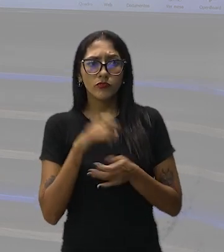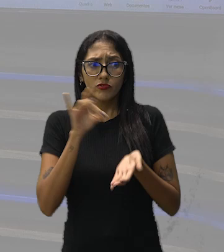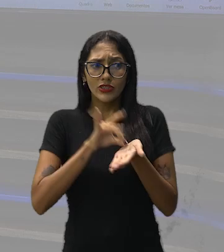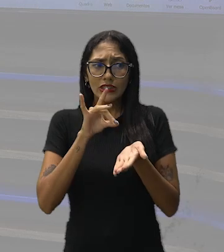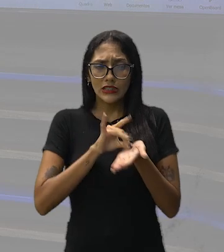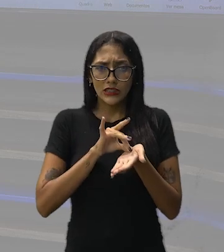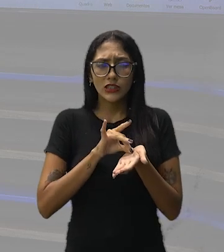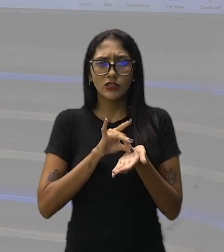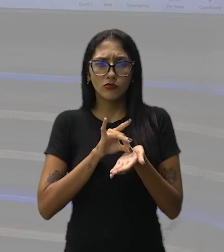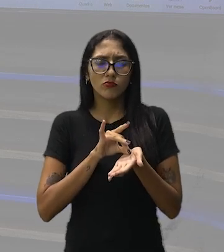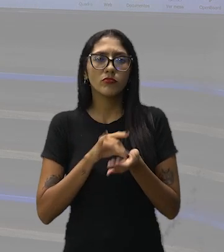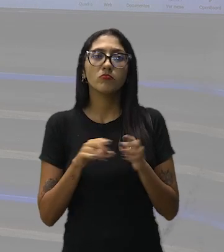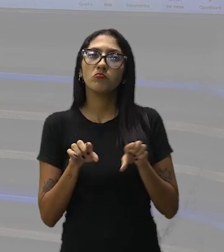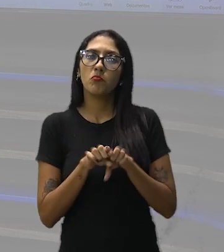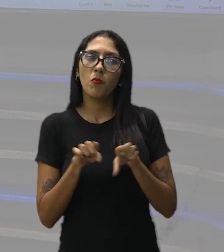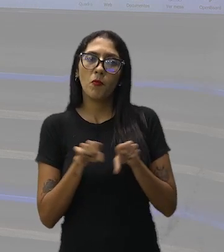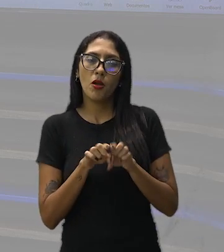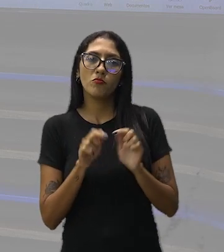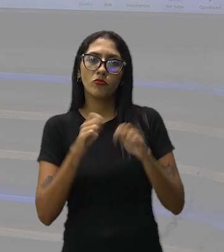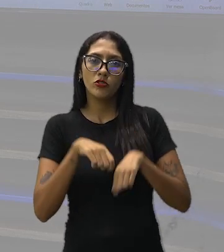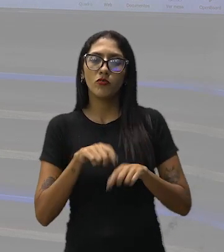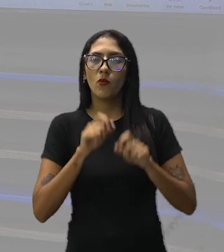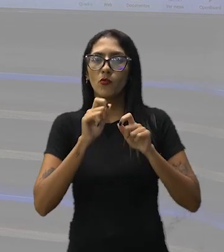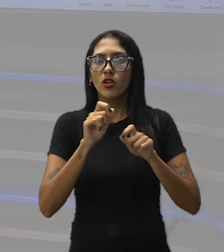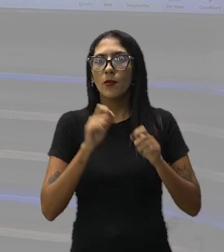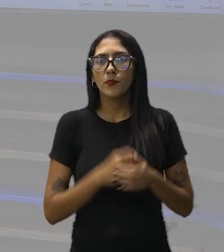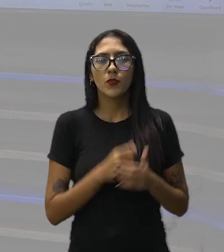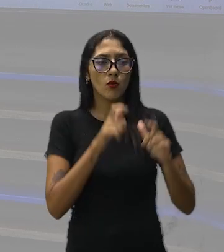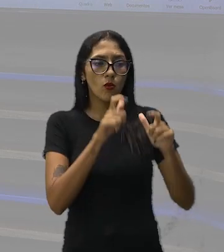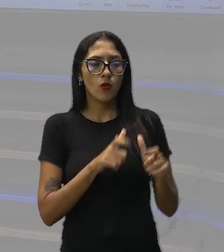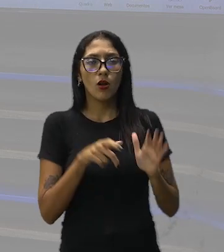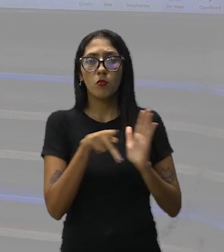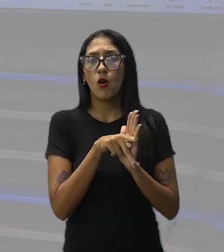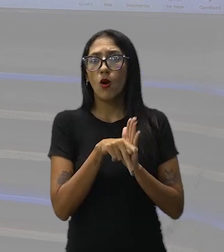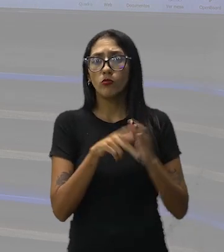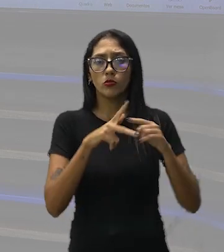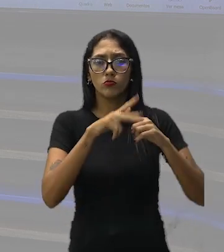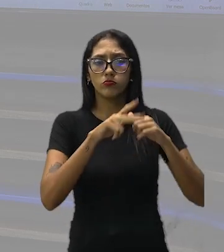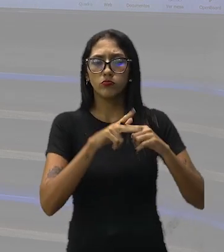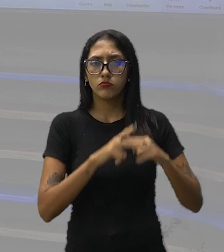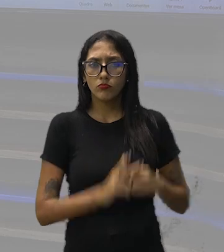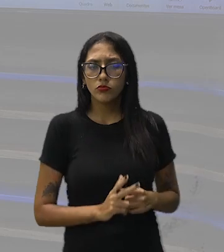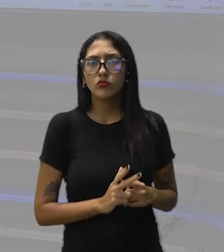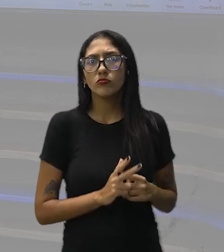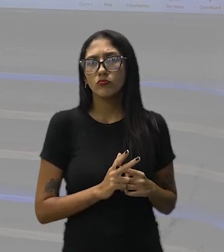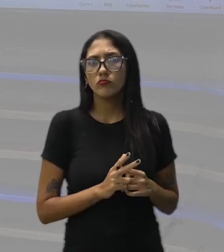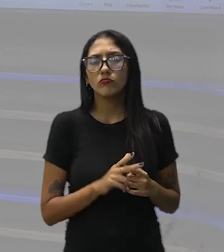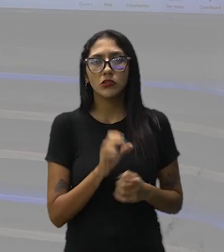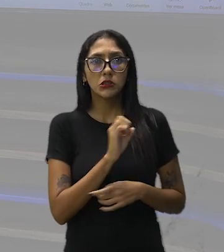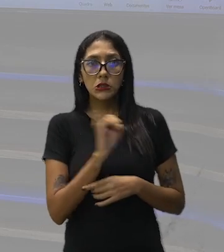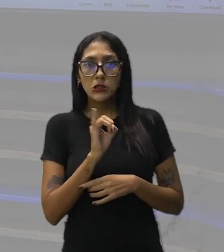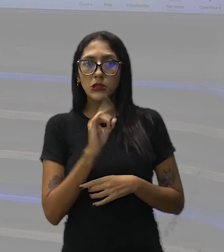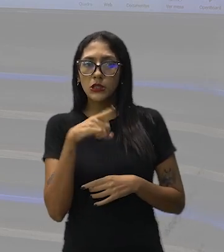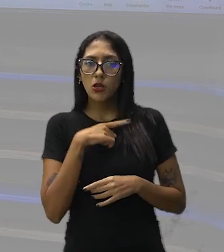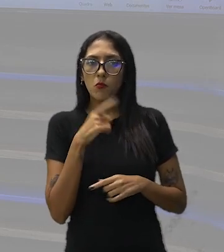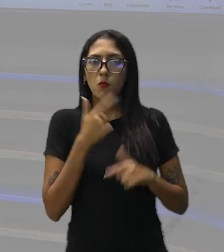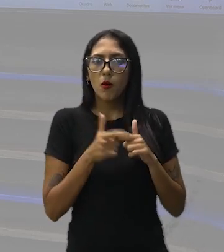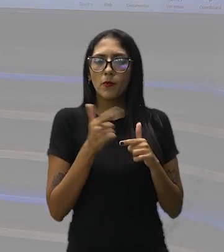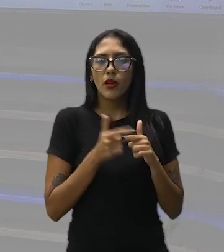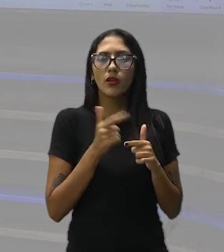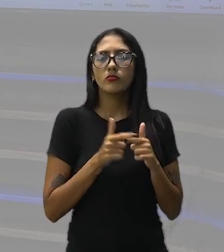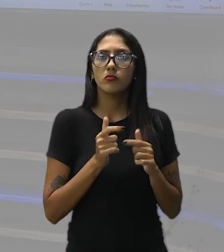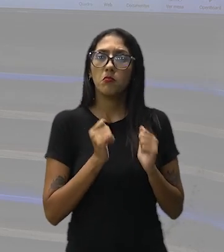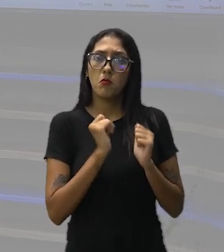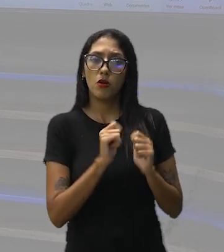original, você consegue também uma assistência técnica autorizada para consertar esse produto caso lhe dê algum